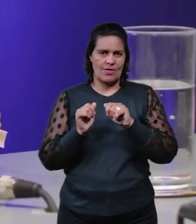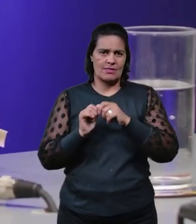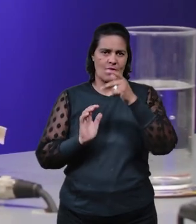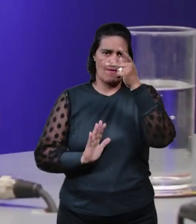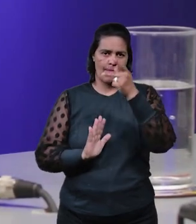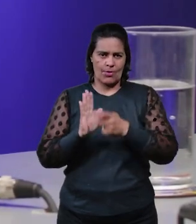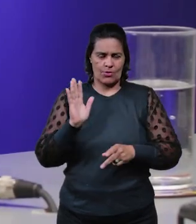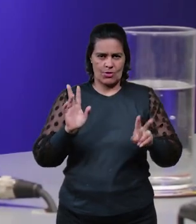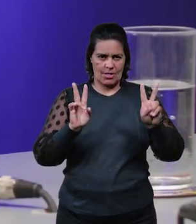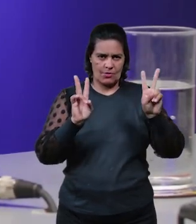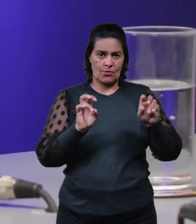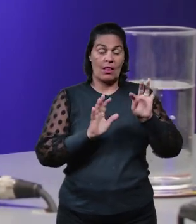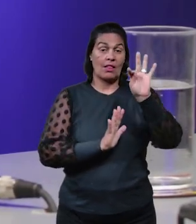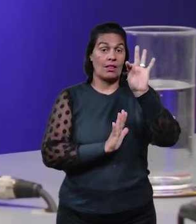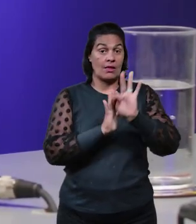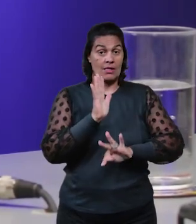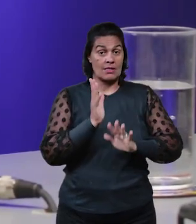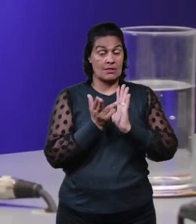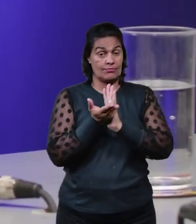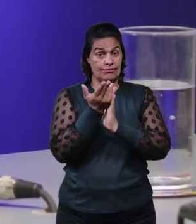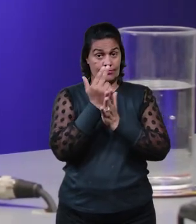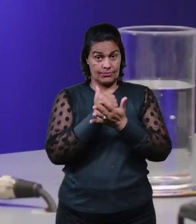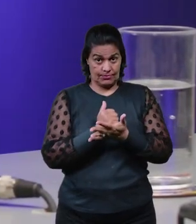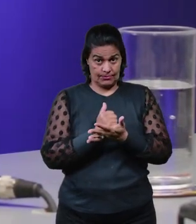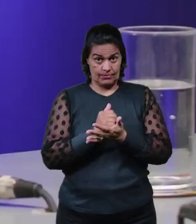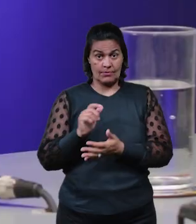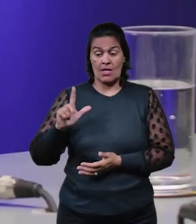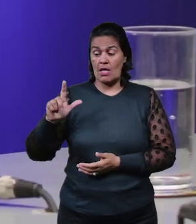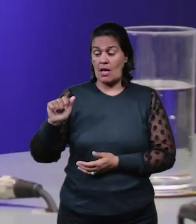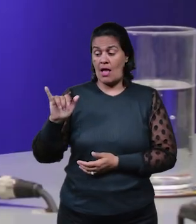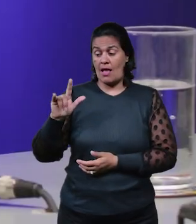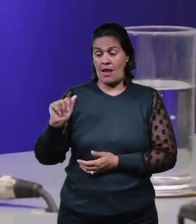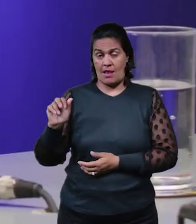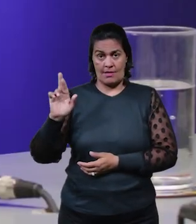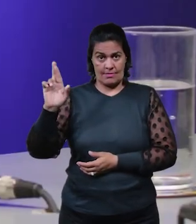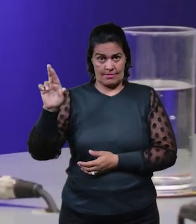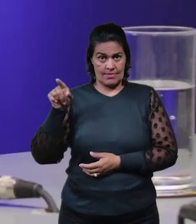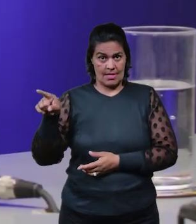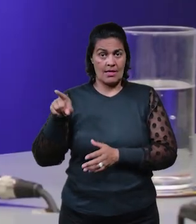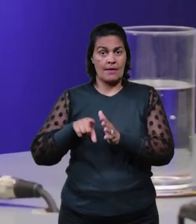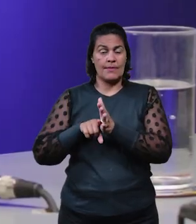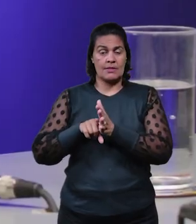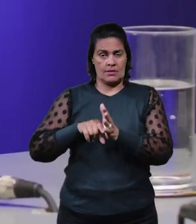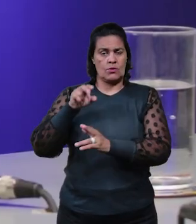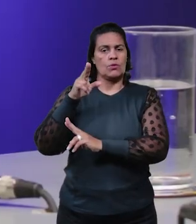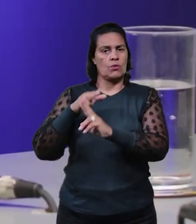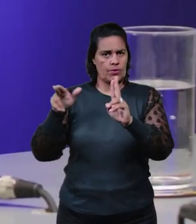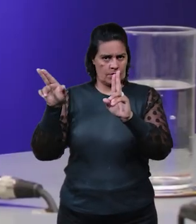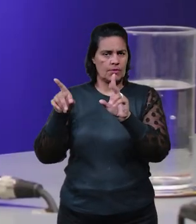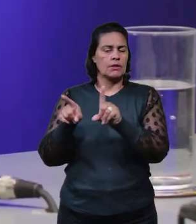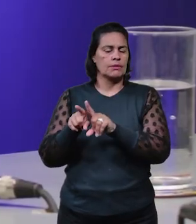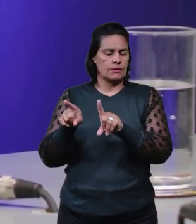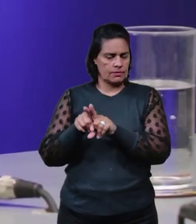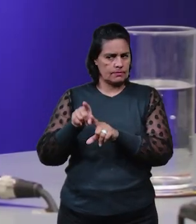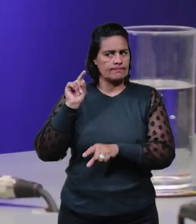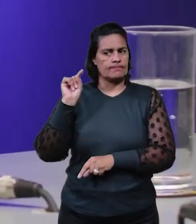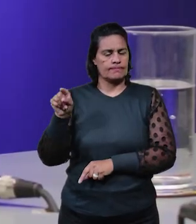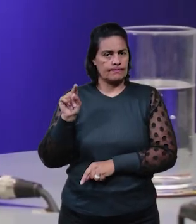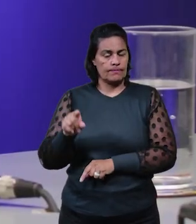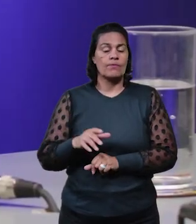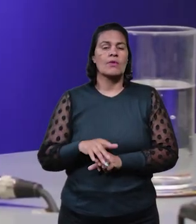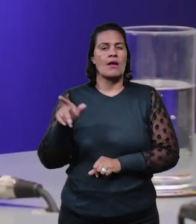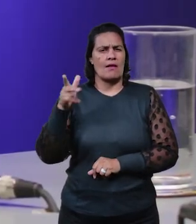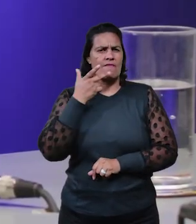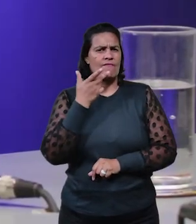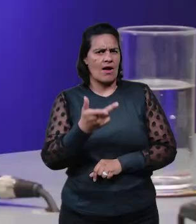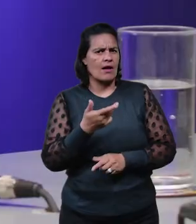no Mapa, que é liderado pela Laila, que é uma pesquisadora da UNB também, que ela pesquisa e ela fala